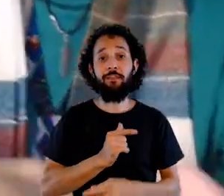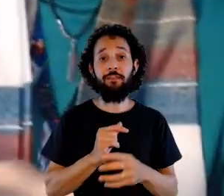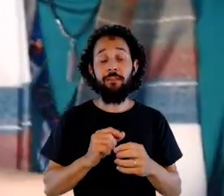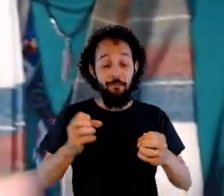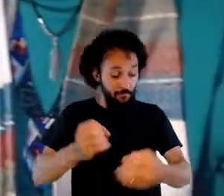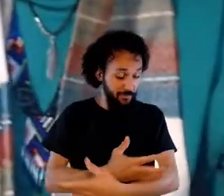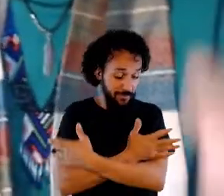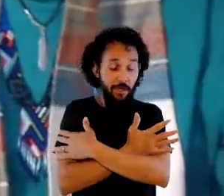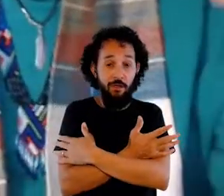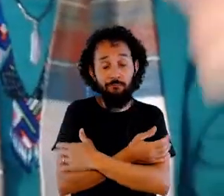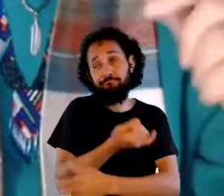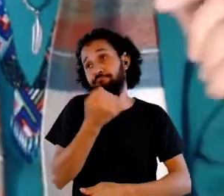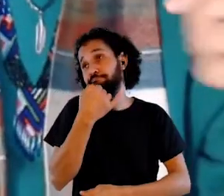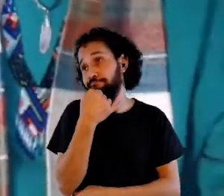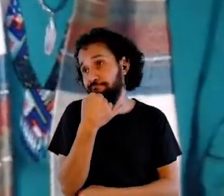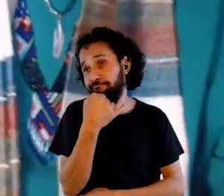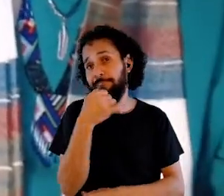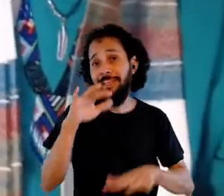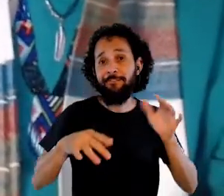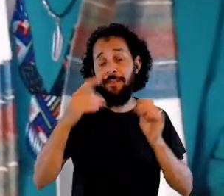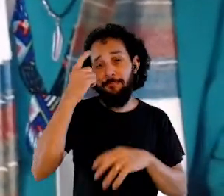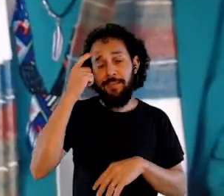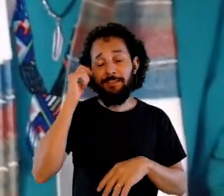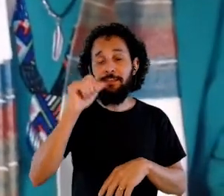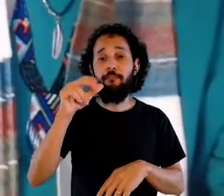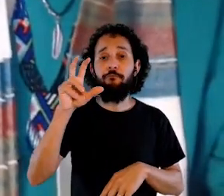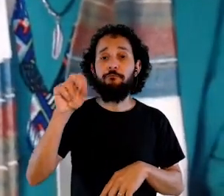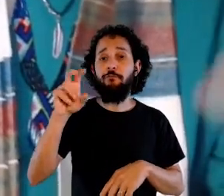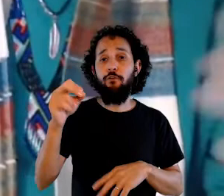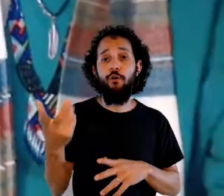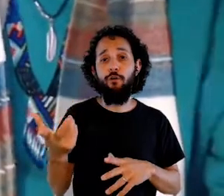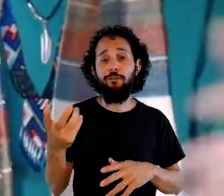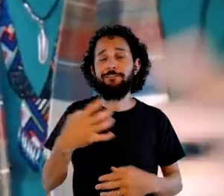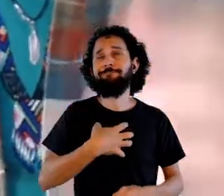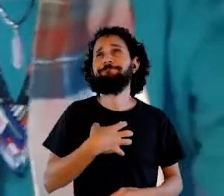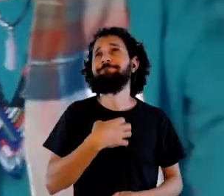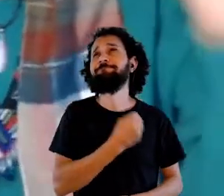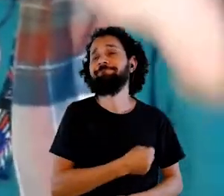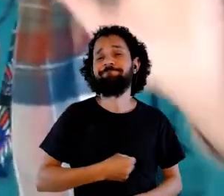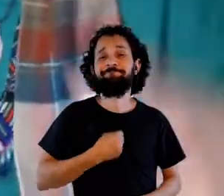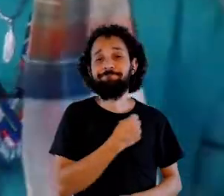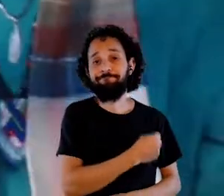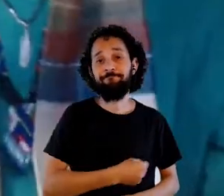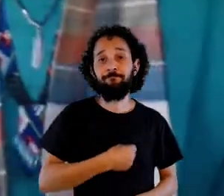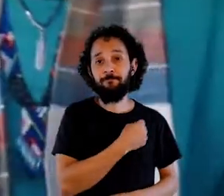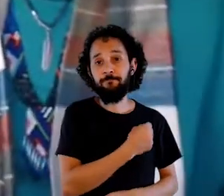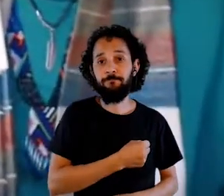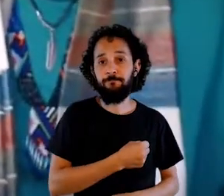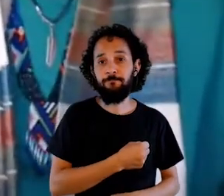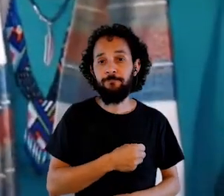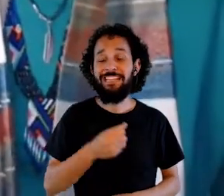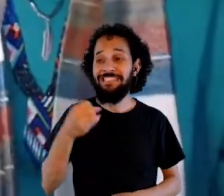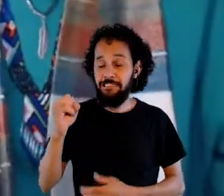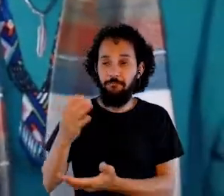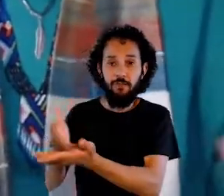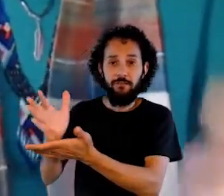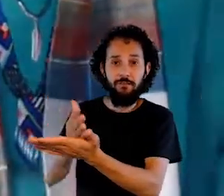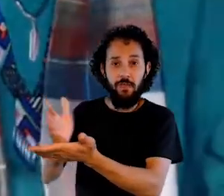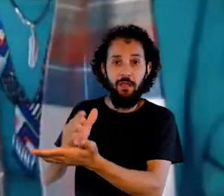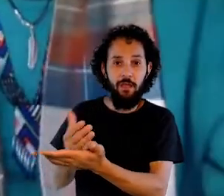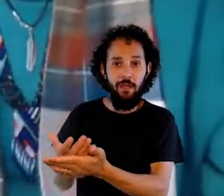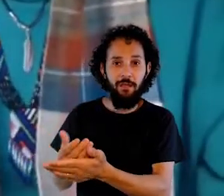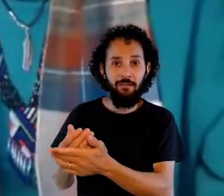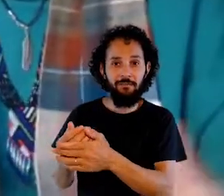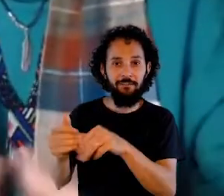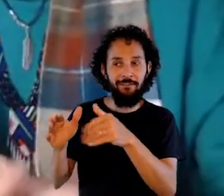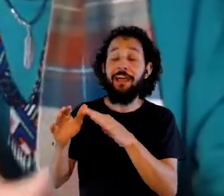você pensar na tua avó, você sente uma saudade. Se ela tem uma velha chata, você, sei lá, se tem uma avó velhinha legal, né? Você vai